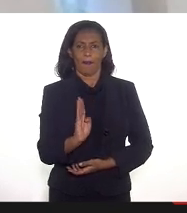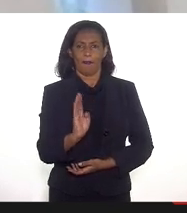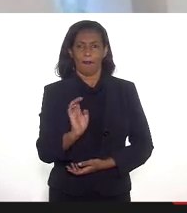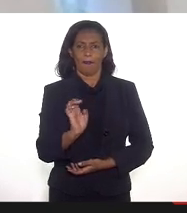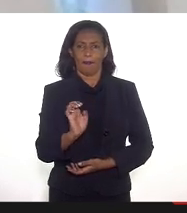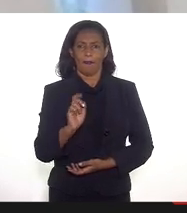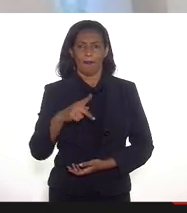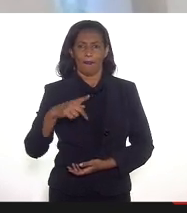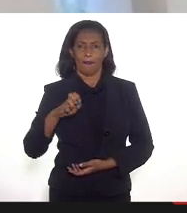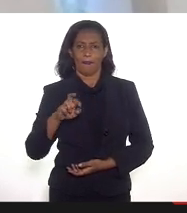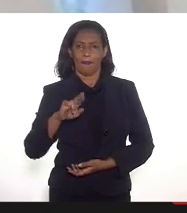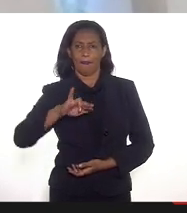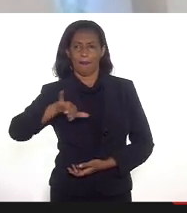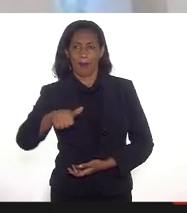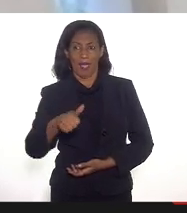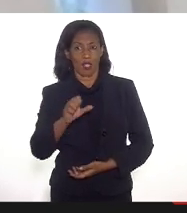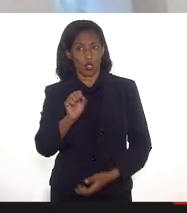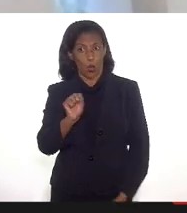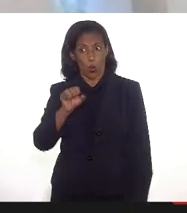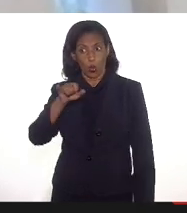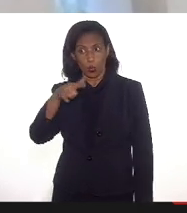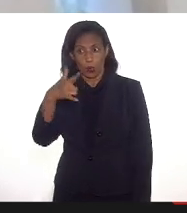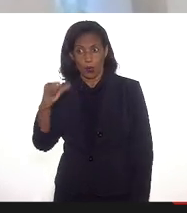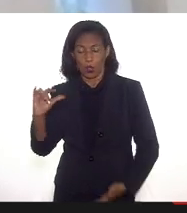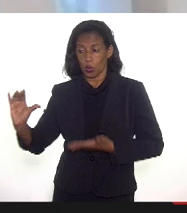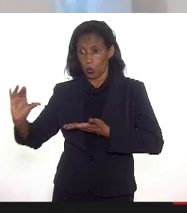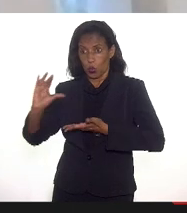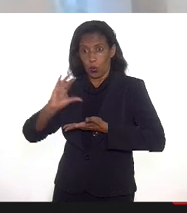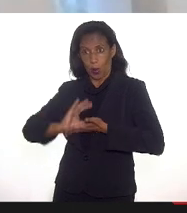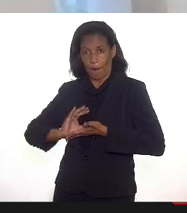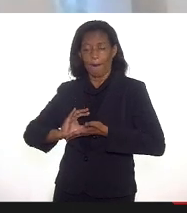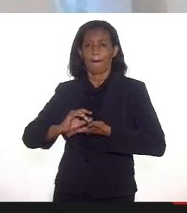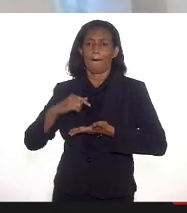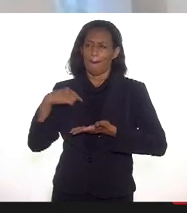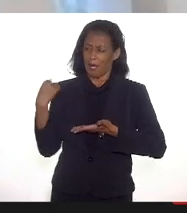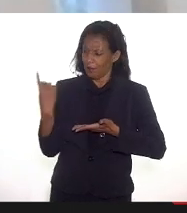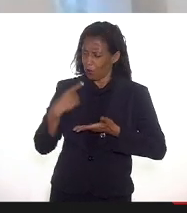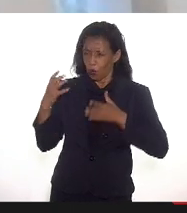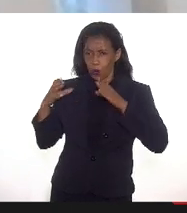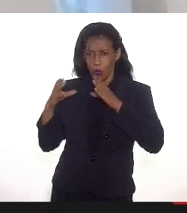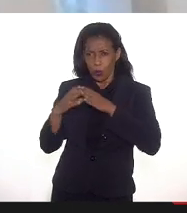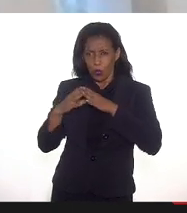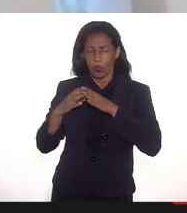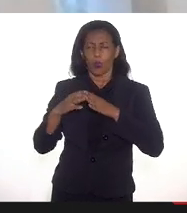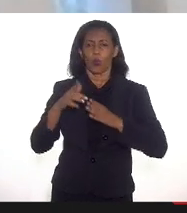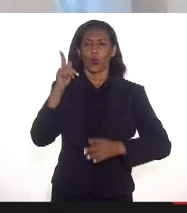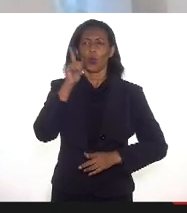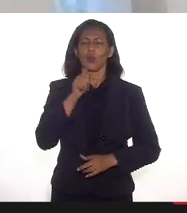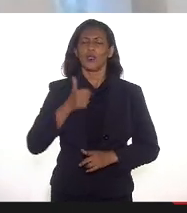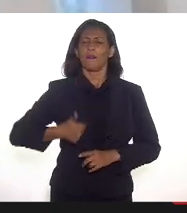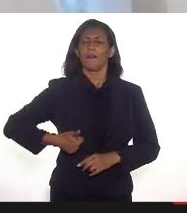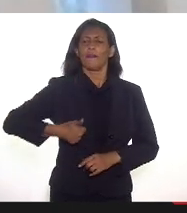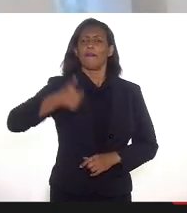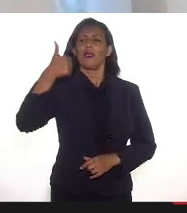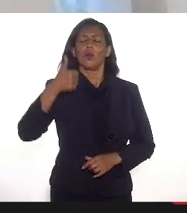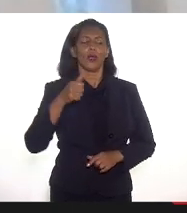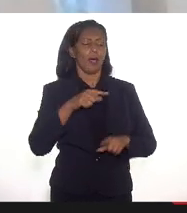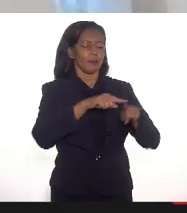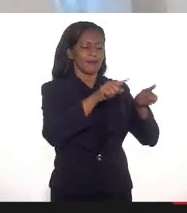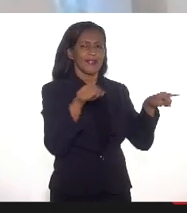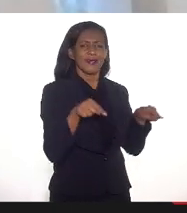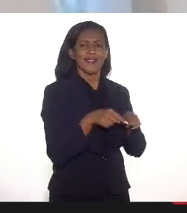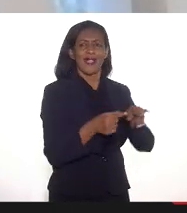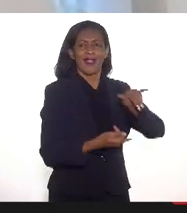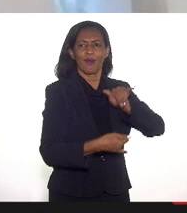de R$ 8 milhões também de recurso FAPERJ, para que a gente possa melhorar a questão dos laboratórios das nossas